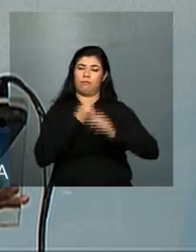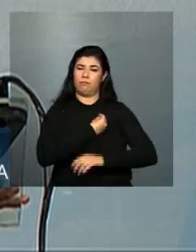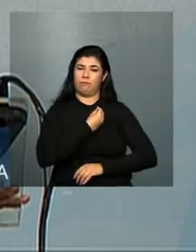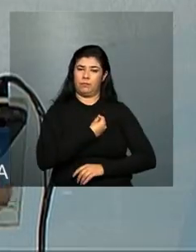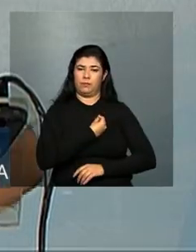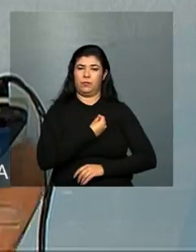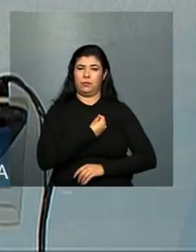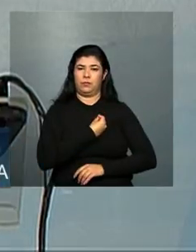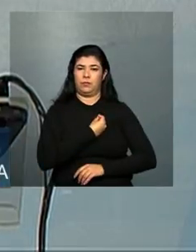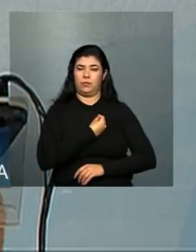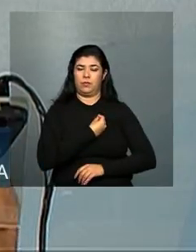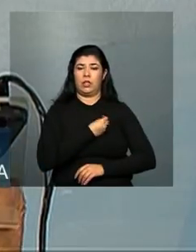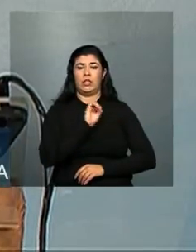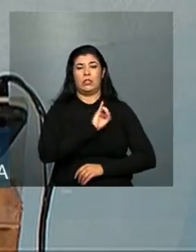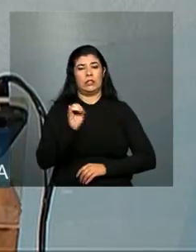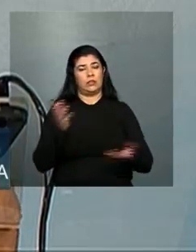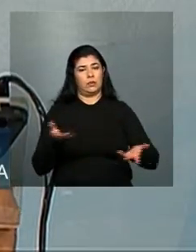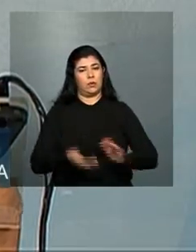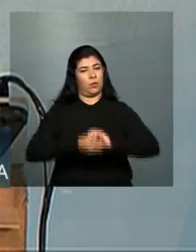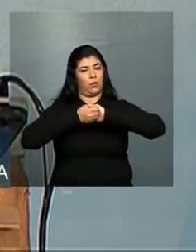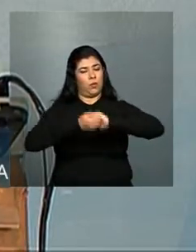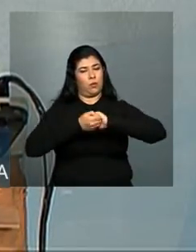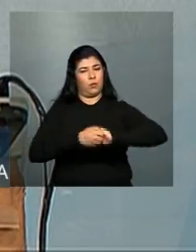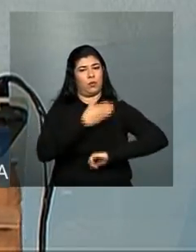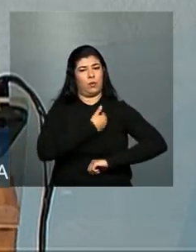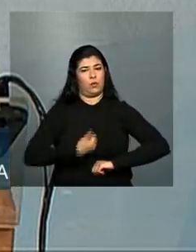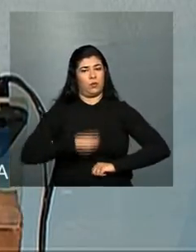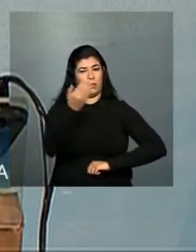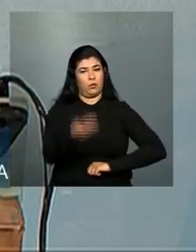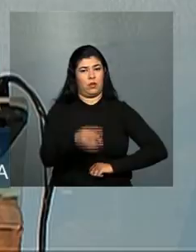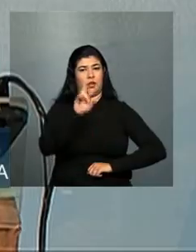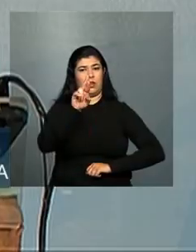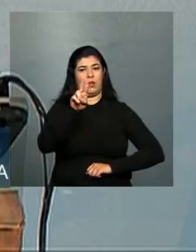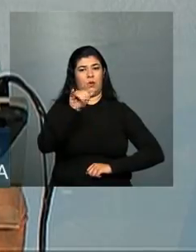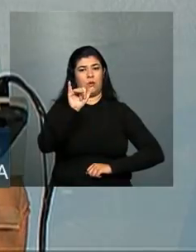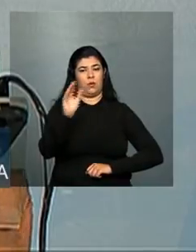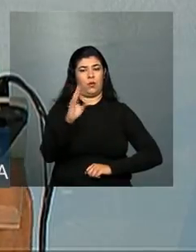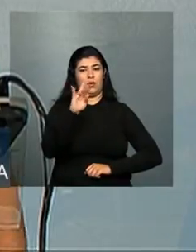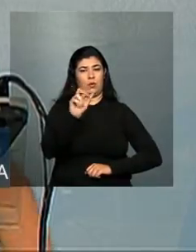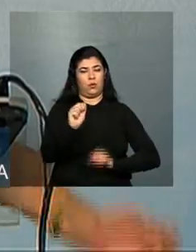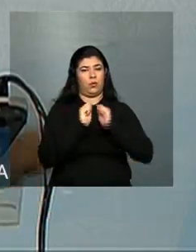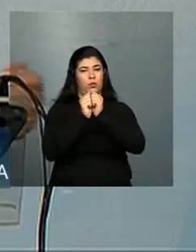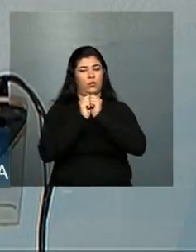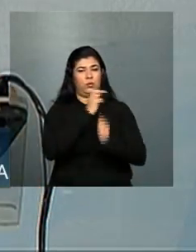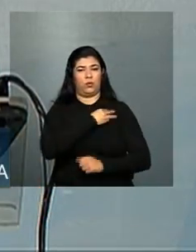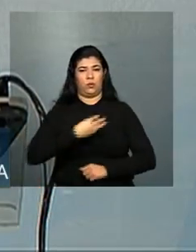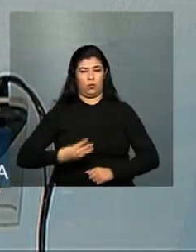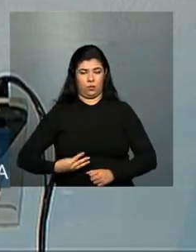cumprimentar aqui o governador Rui Costa e o ministro Jacques Wagner,